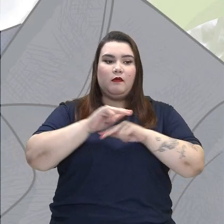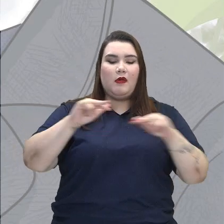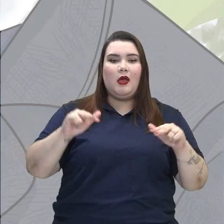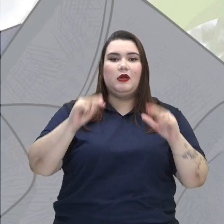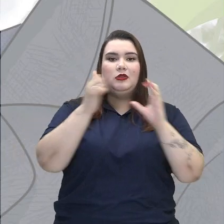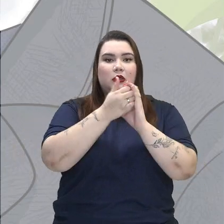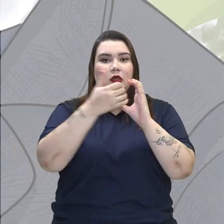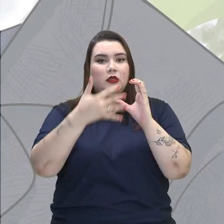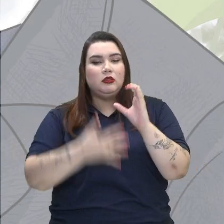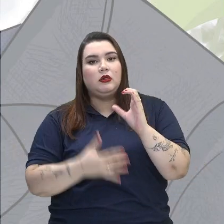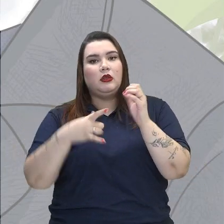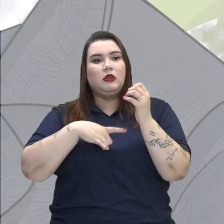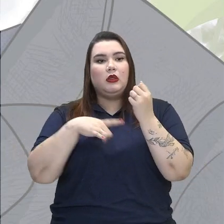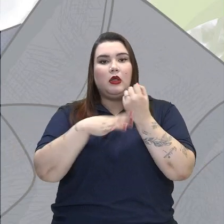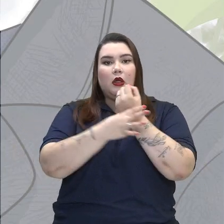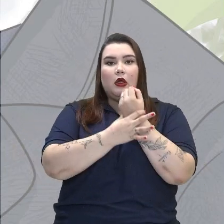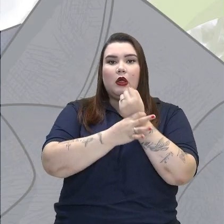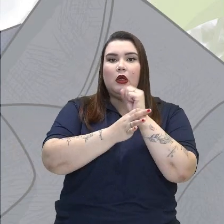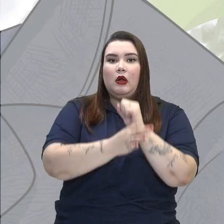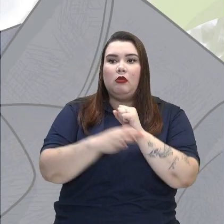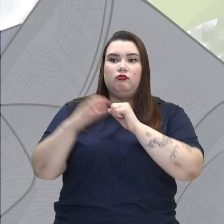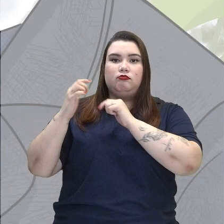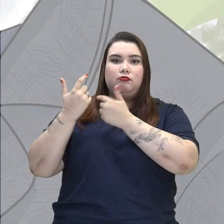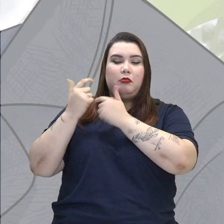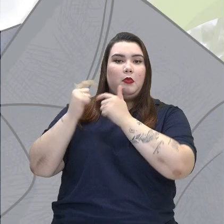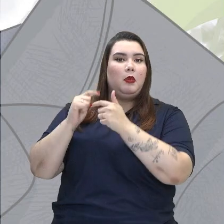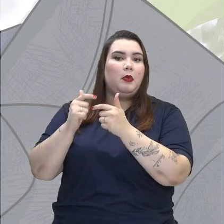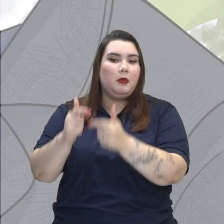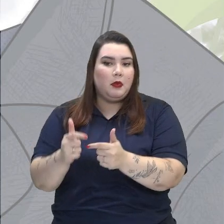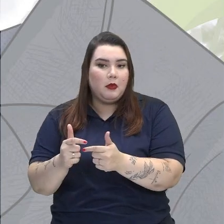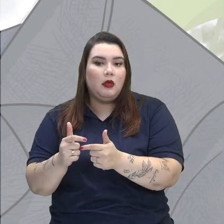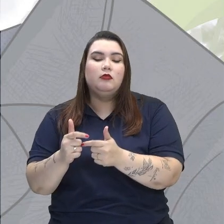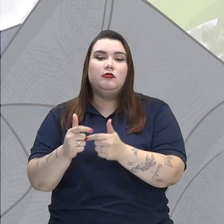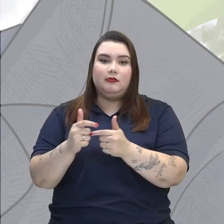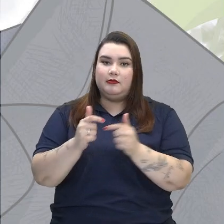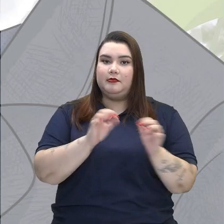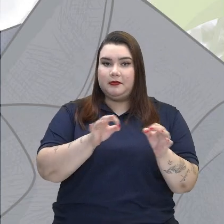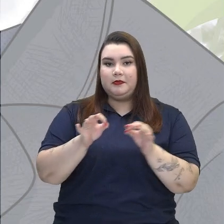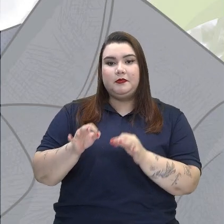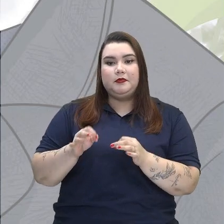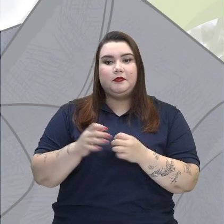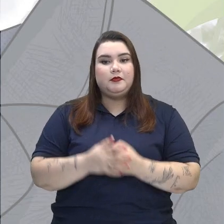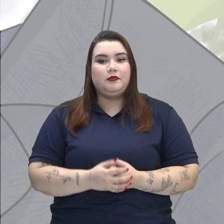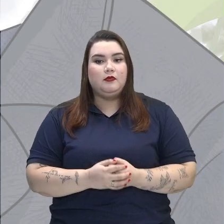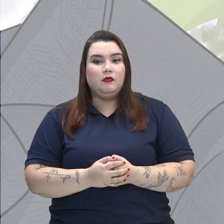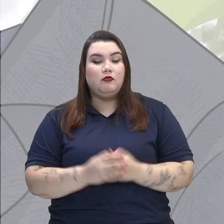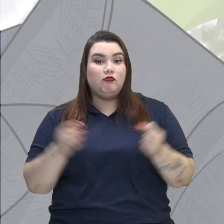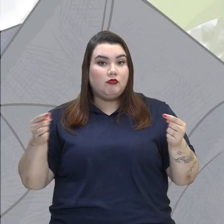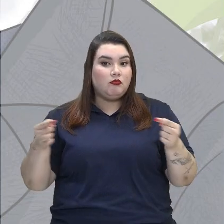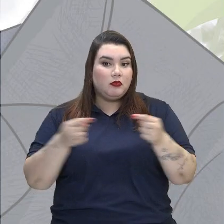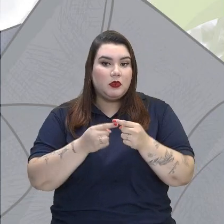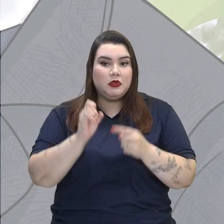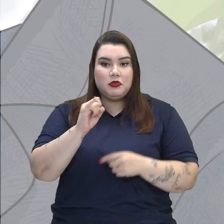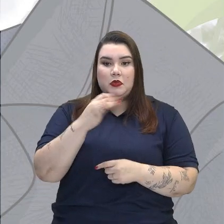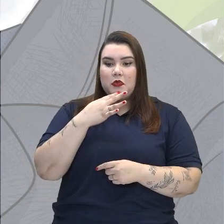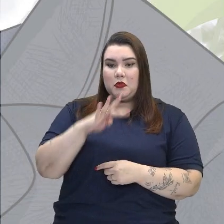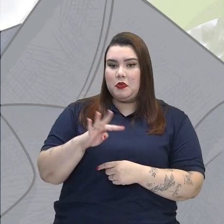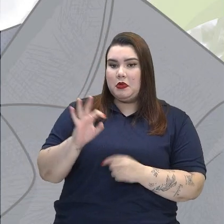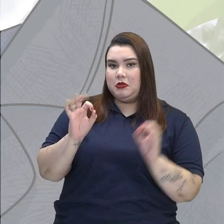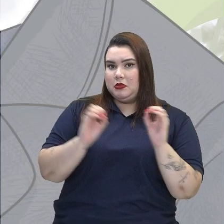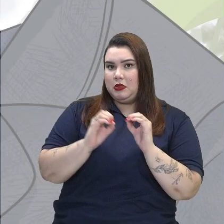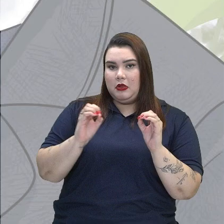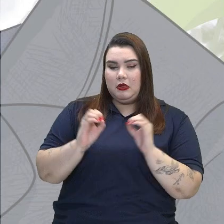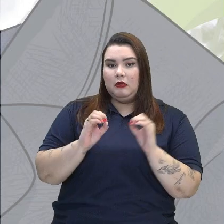que garantiam essa hereditariedade, ou seja, a transmissão das características, mesmo sem conhecer tais